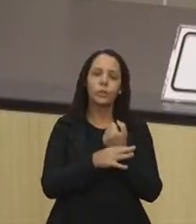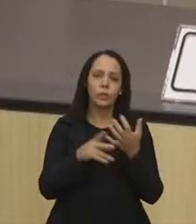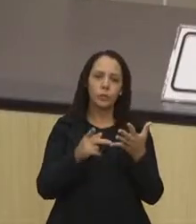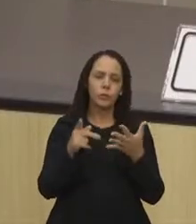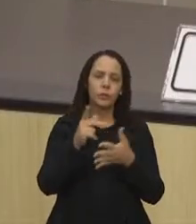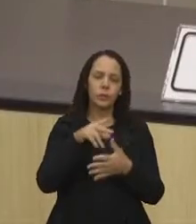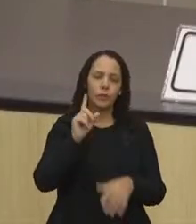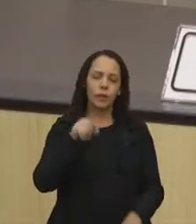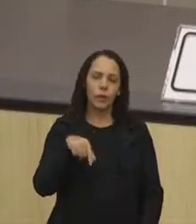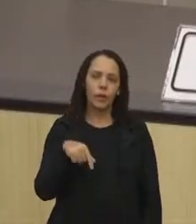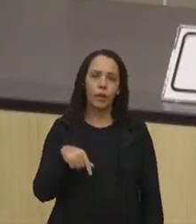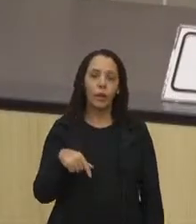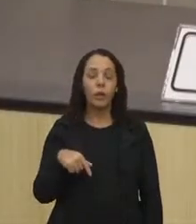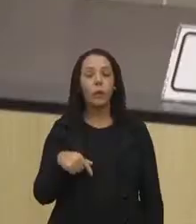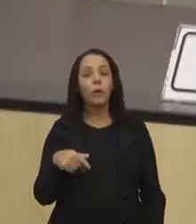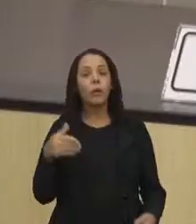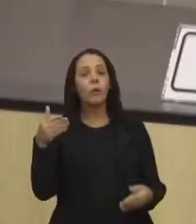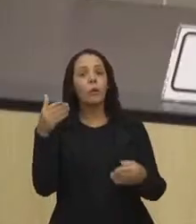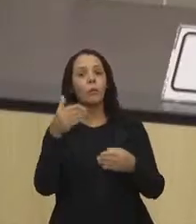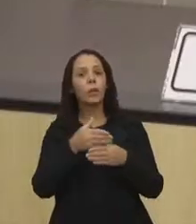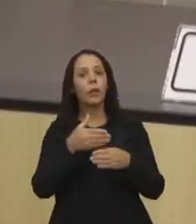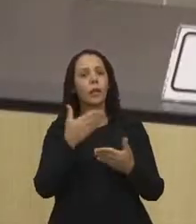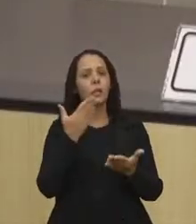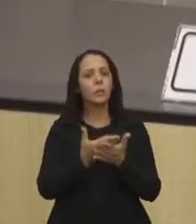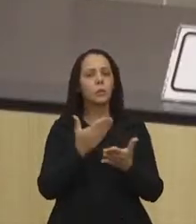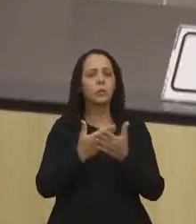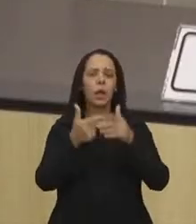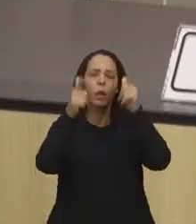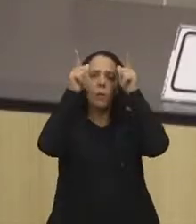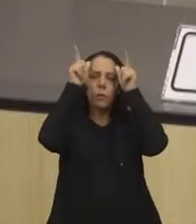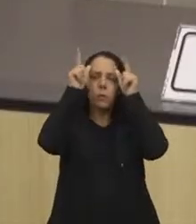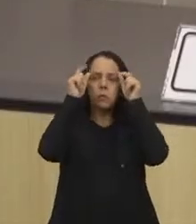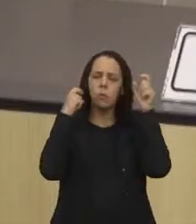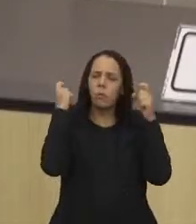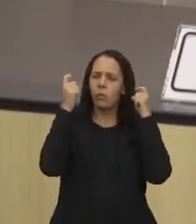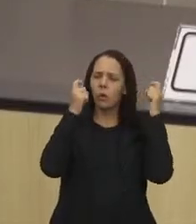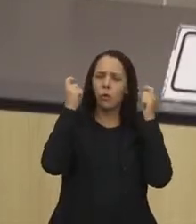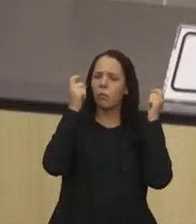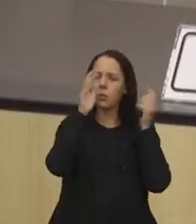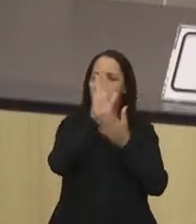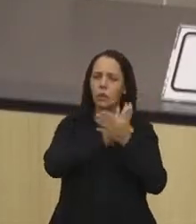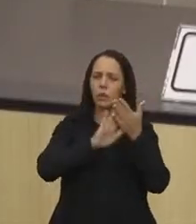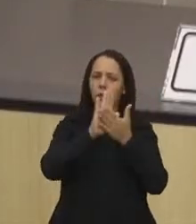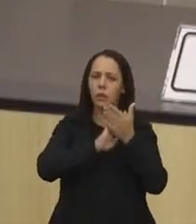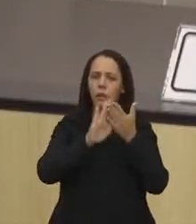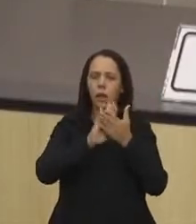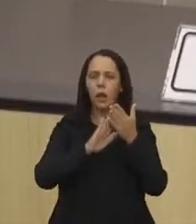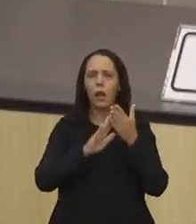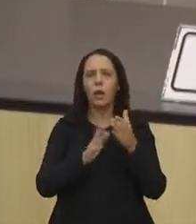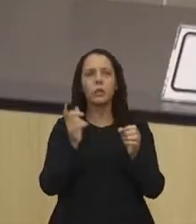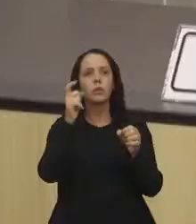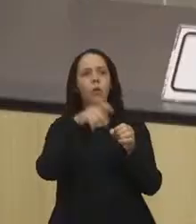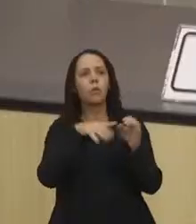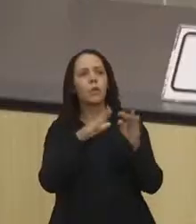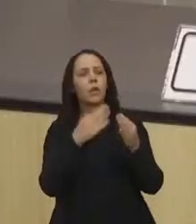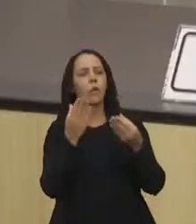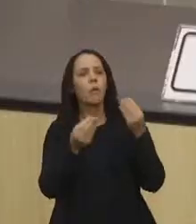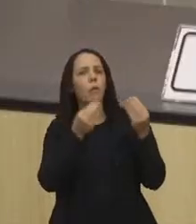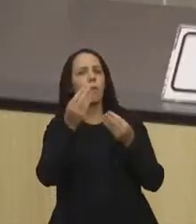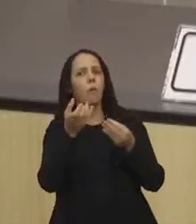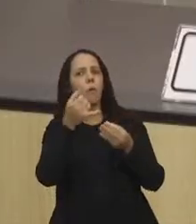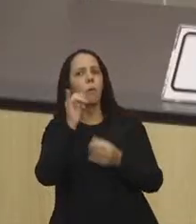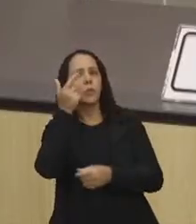para você vir estudar com a cabeça tranquila naquilo que está fazendo e não ficar preocupada com o carro ou na hora que vai sair, se vai, né,